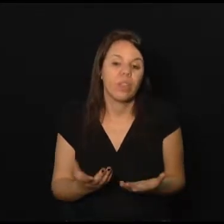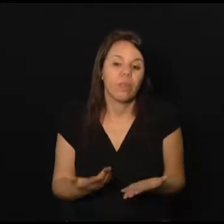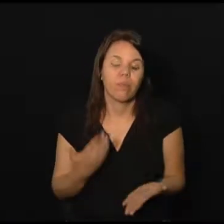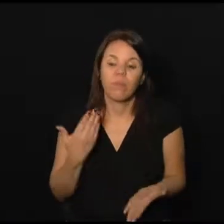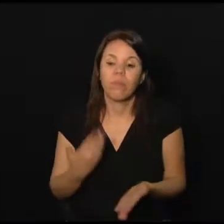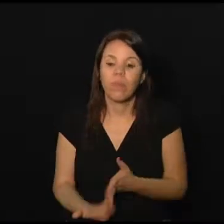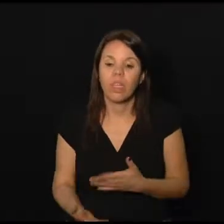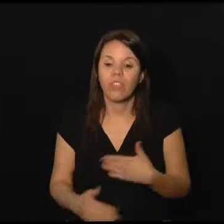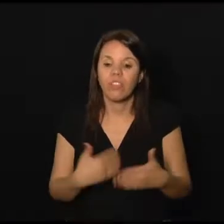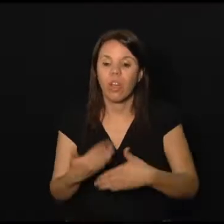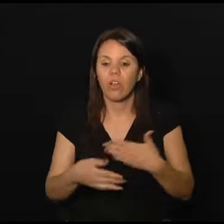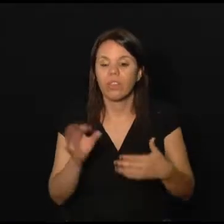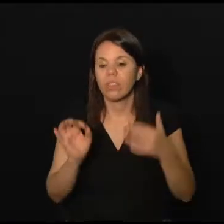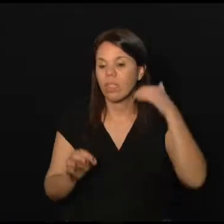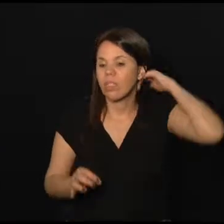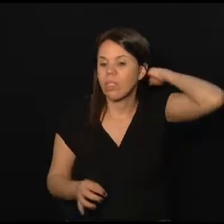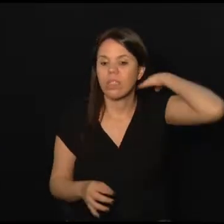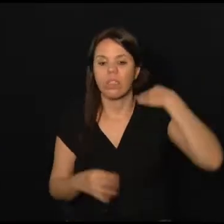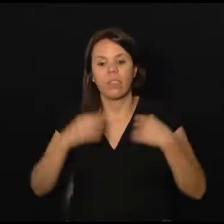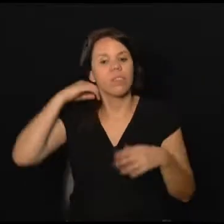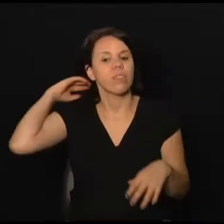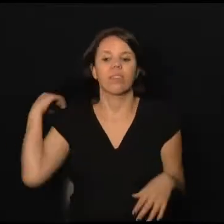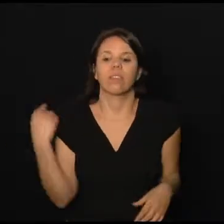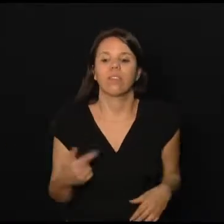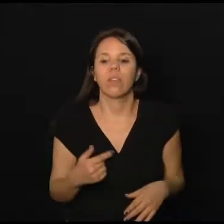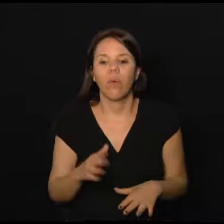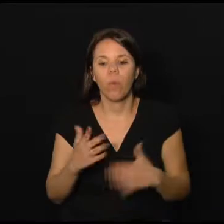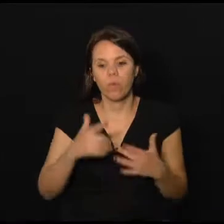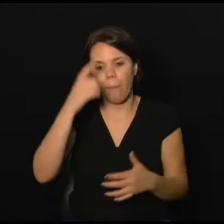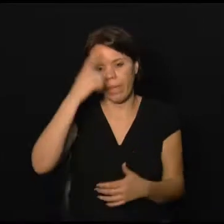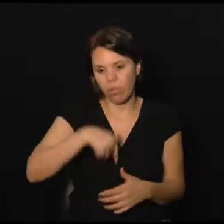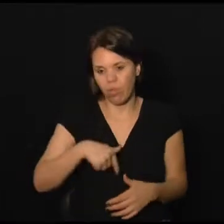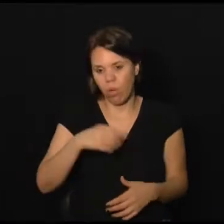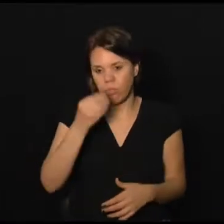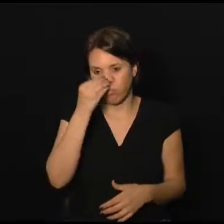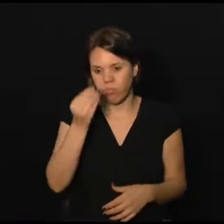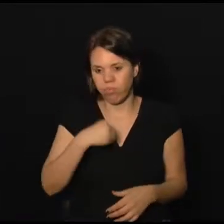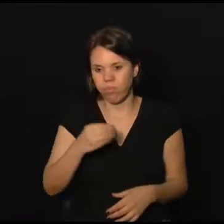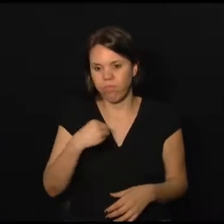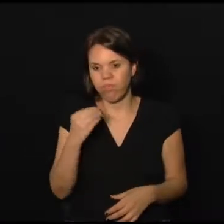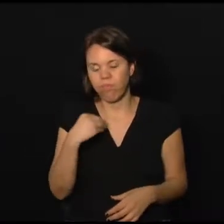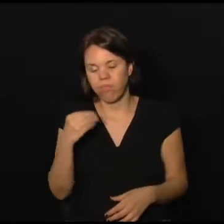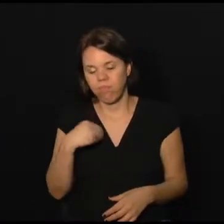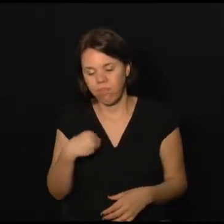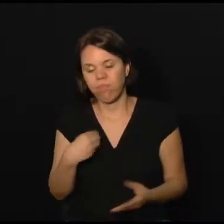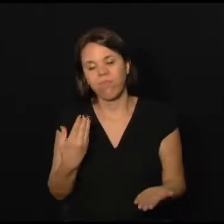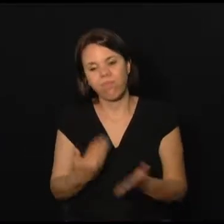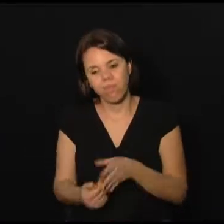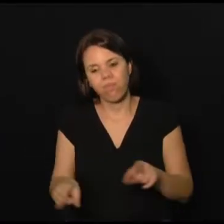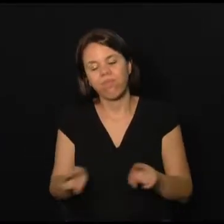essa ordem. Então, quando a pessoa anula a si mesmo, então ela começa a perder a sua